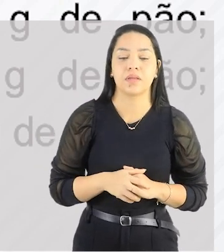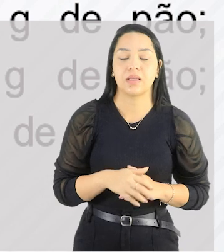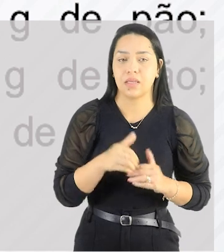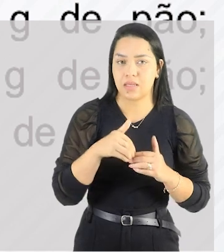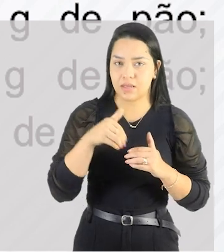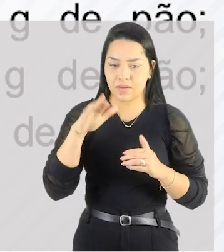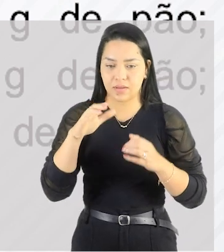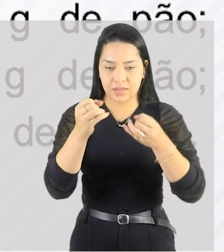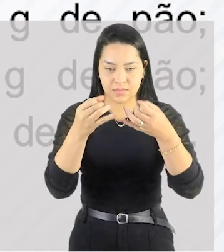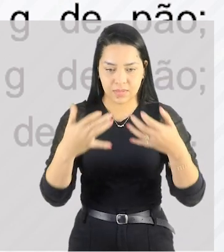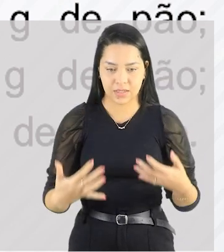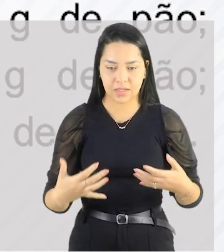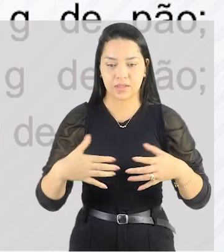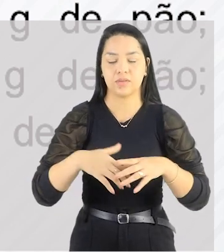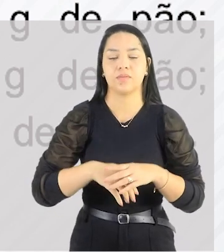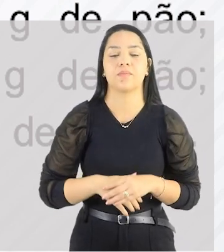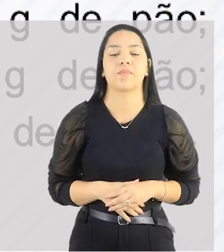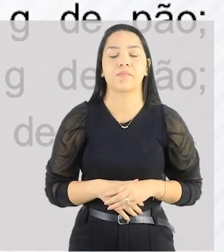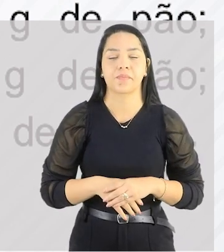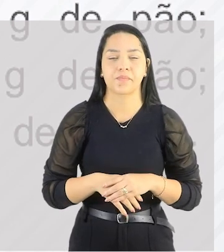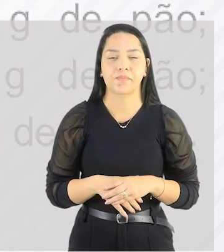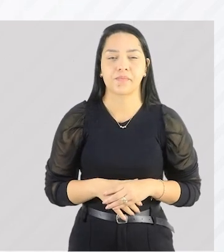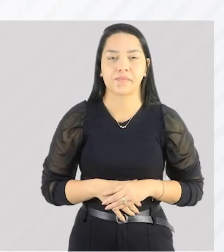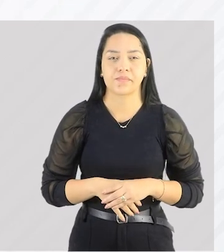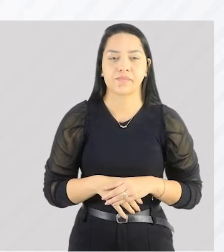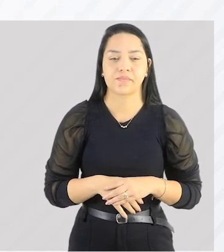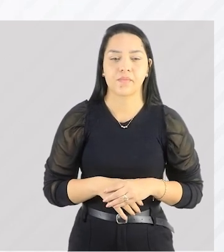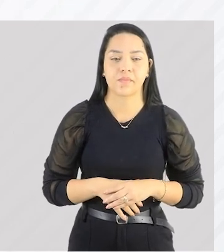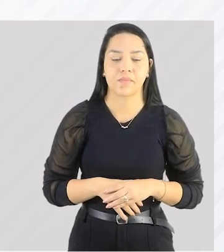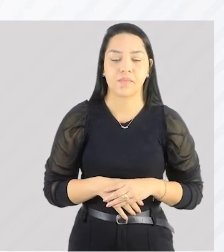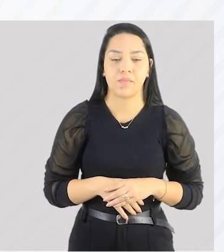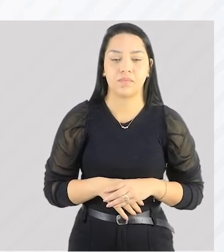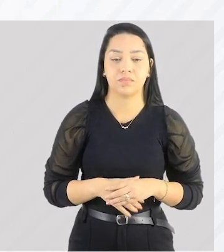assim sucessivamente, tá ok?